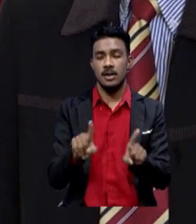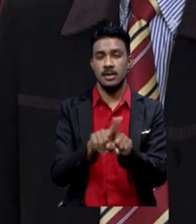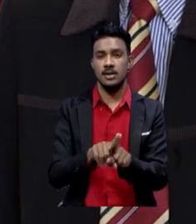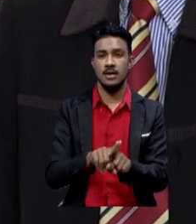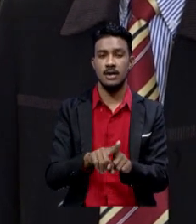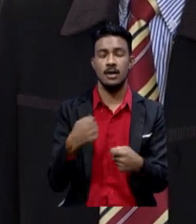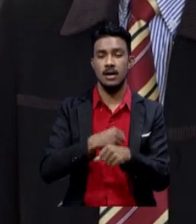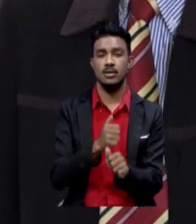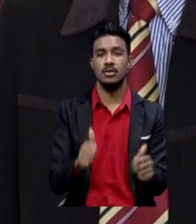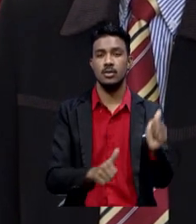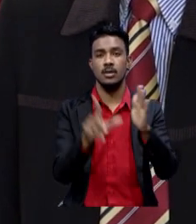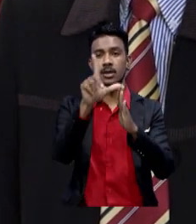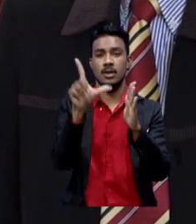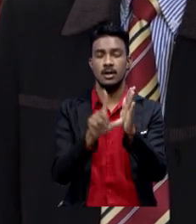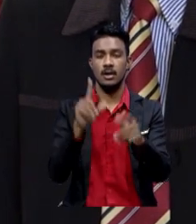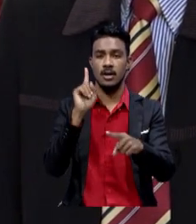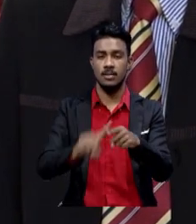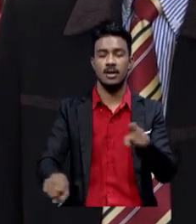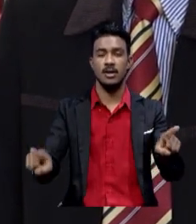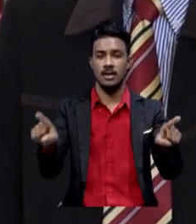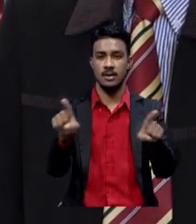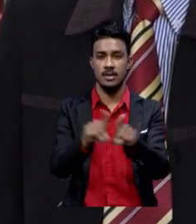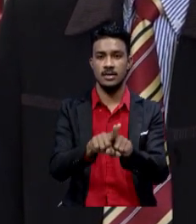labele mai a tu sai falha nessa